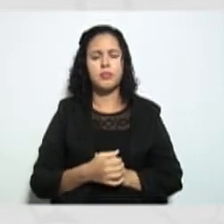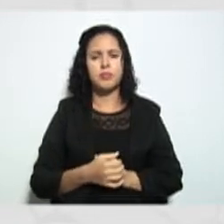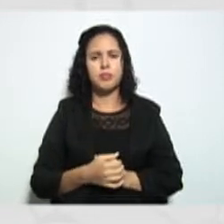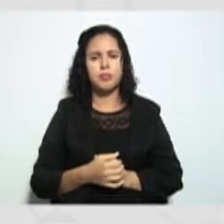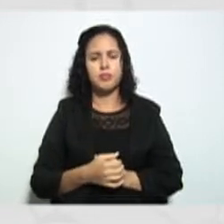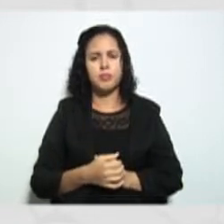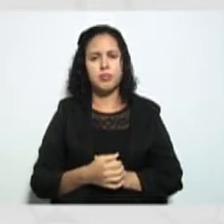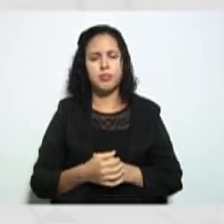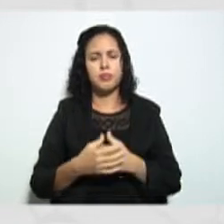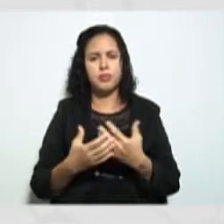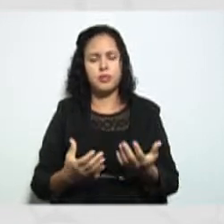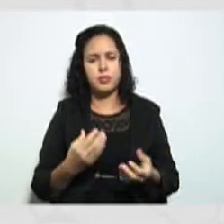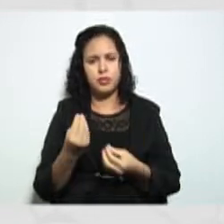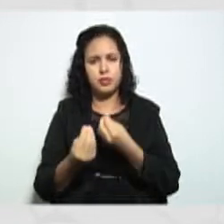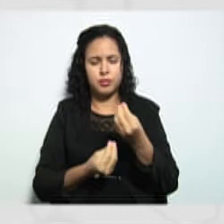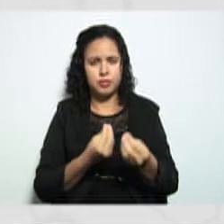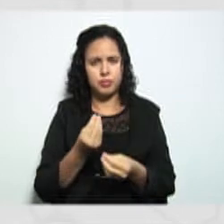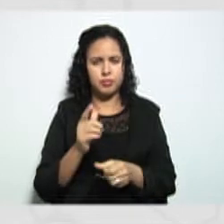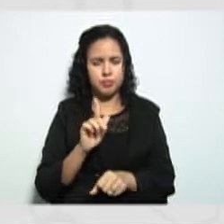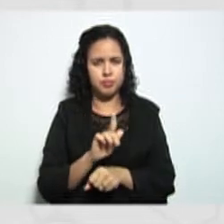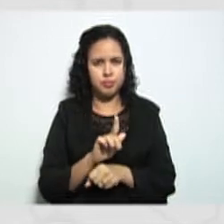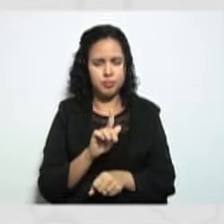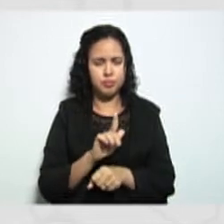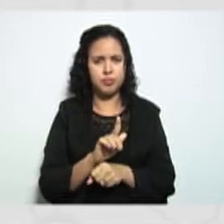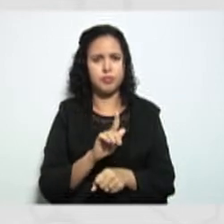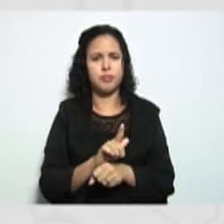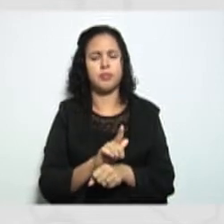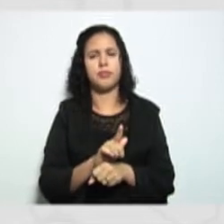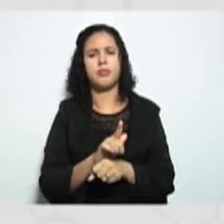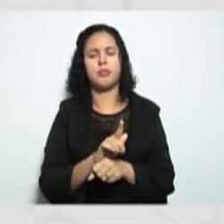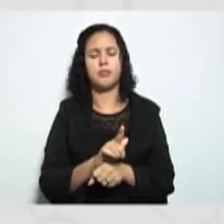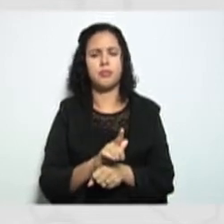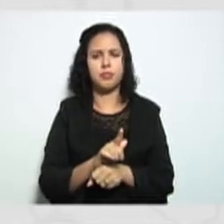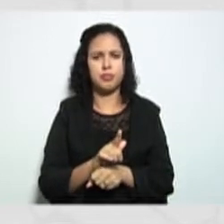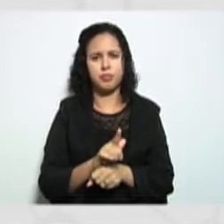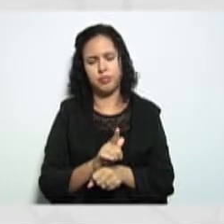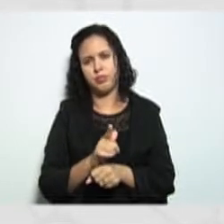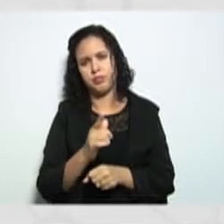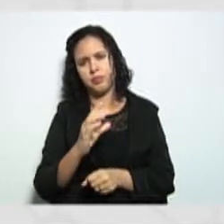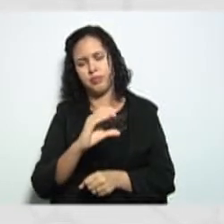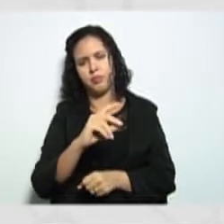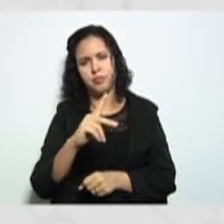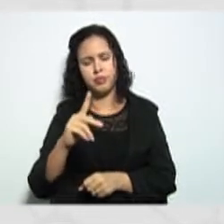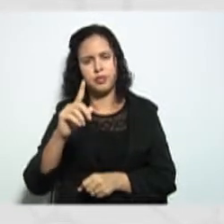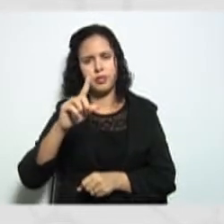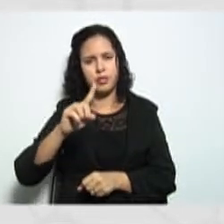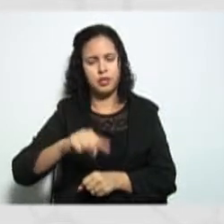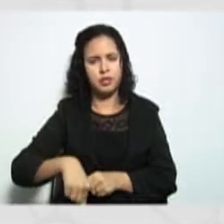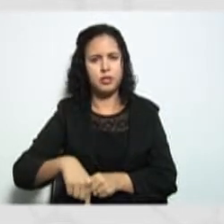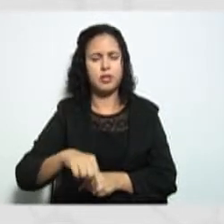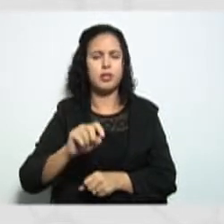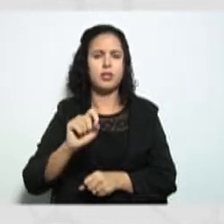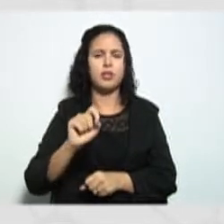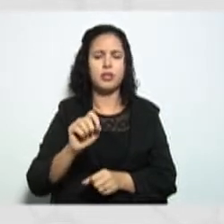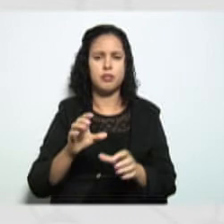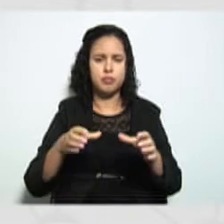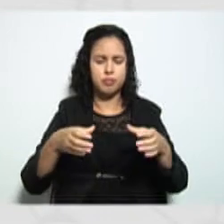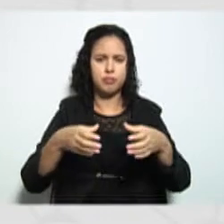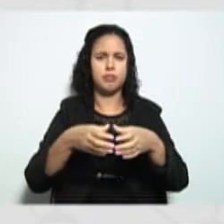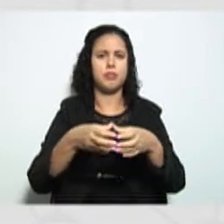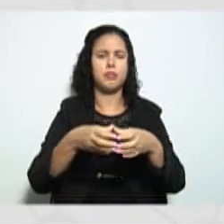Como é realizada a gestão da cooperativa? Ela é realizada através do conselho de administração, que é o órgão executivo formado